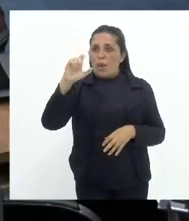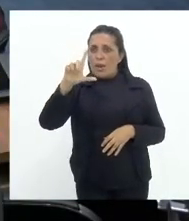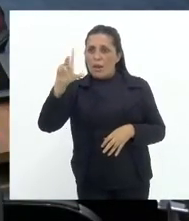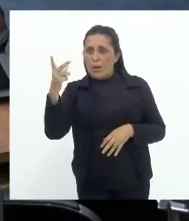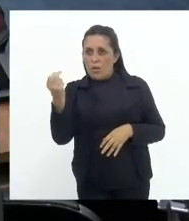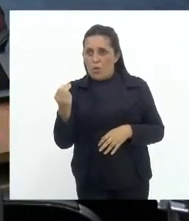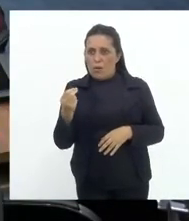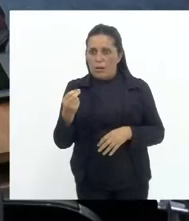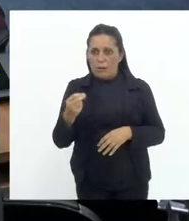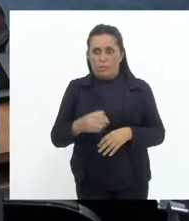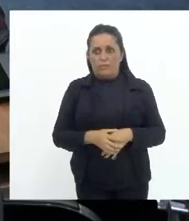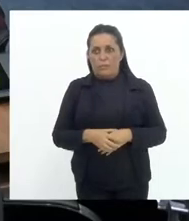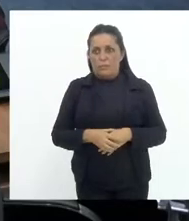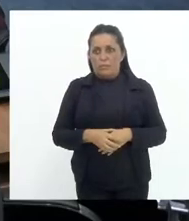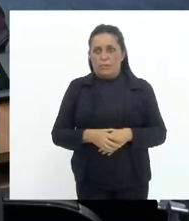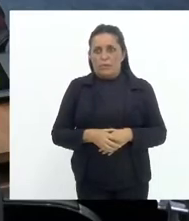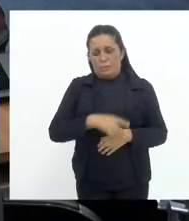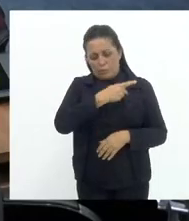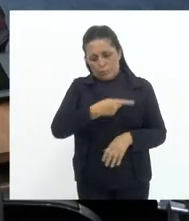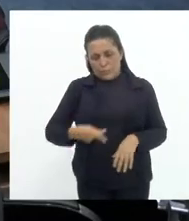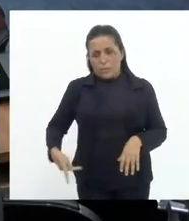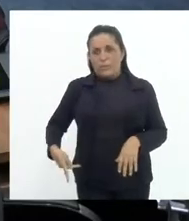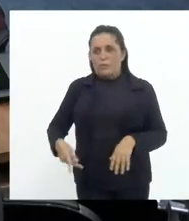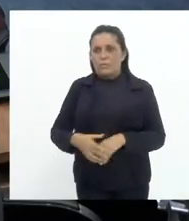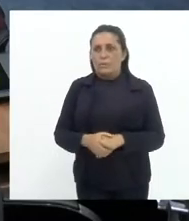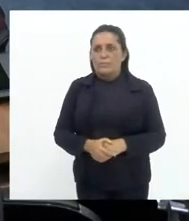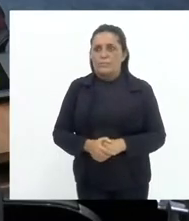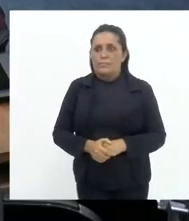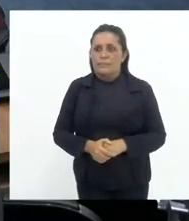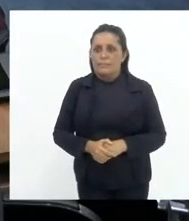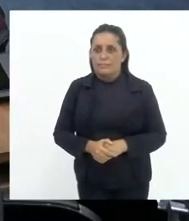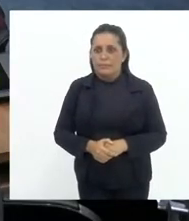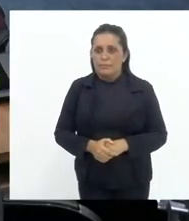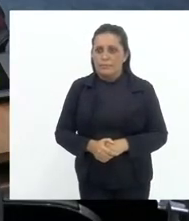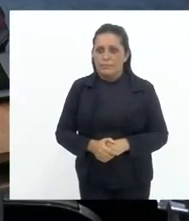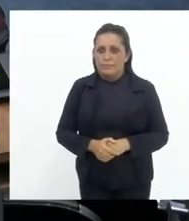a sua presidente G1